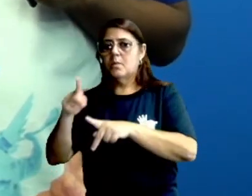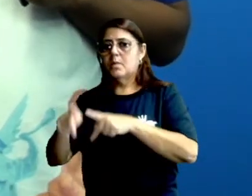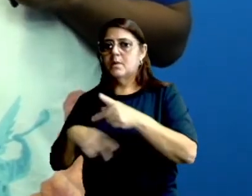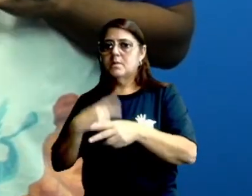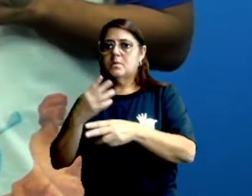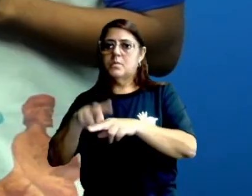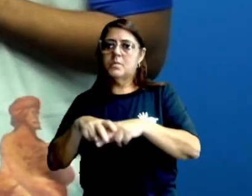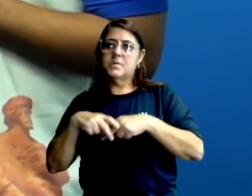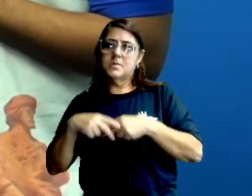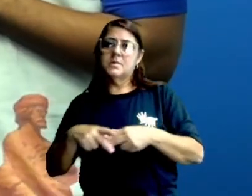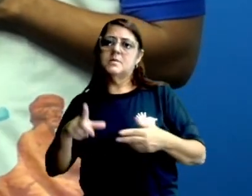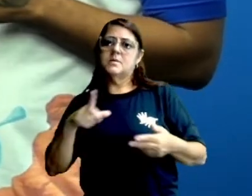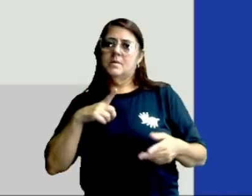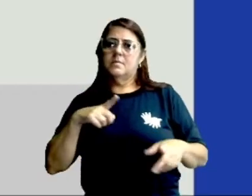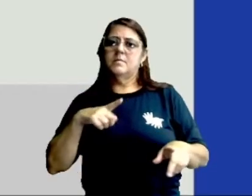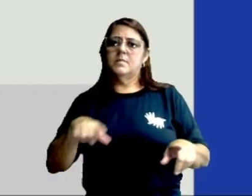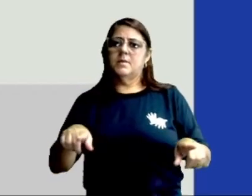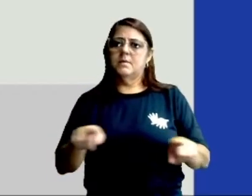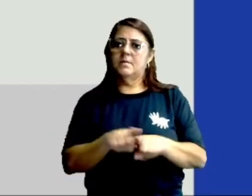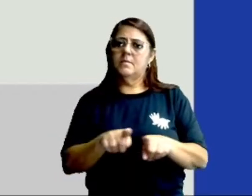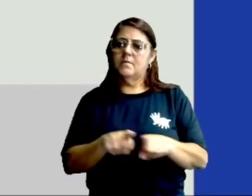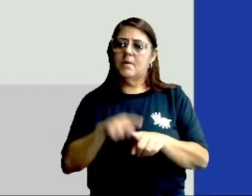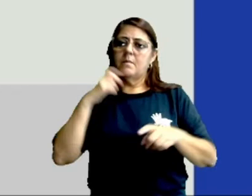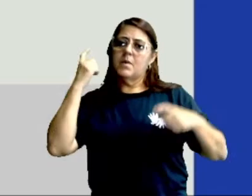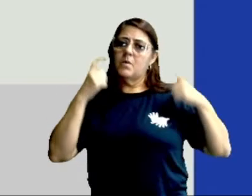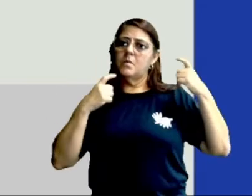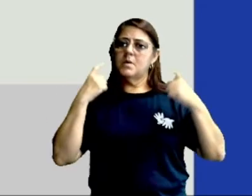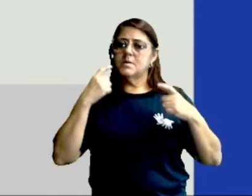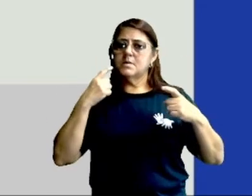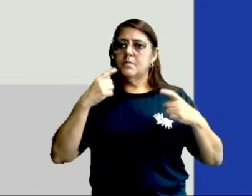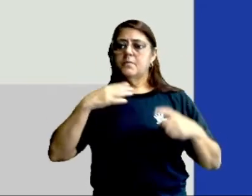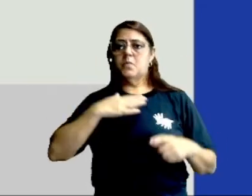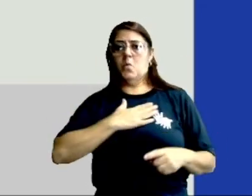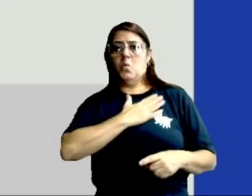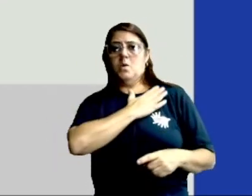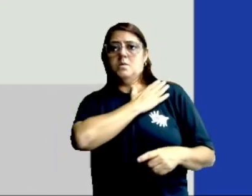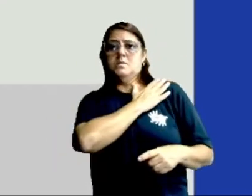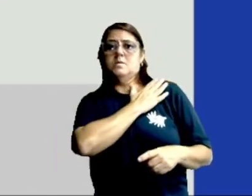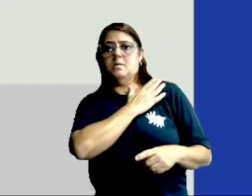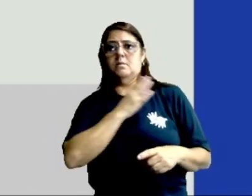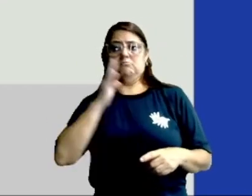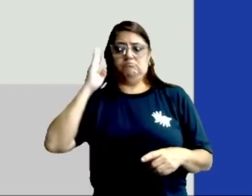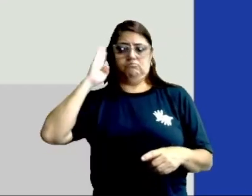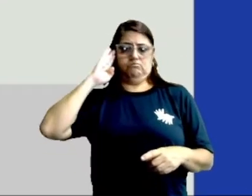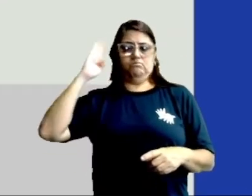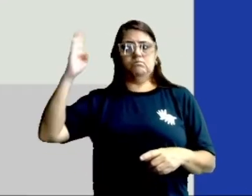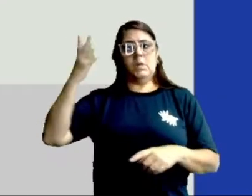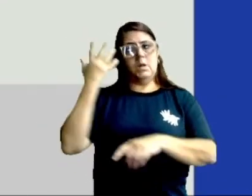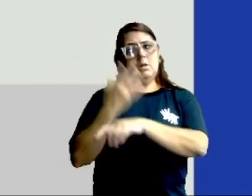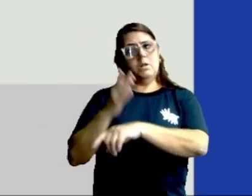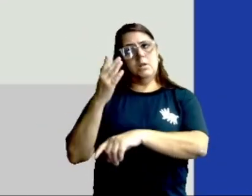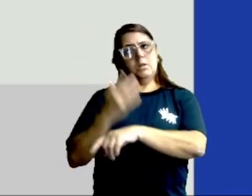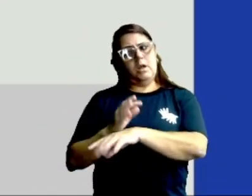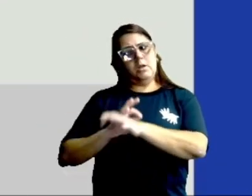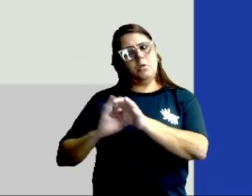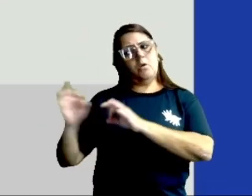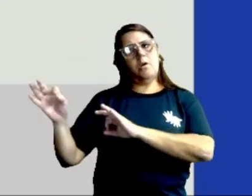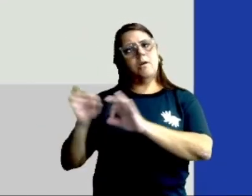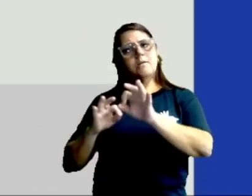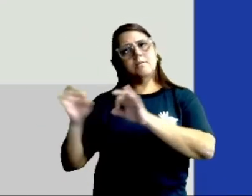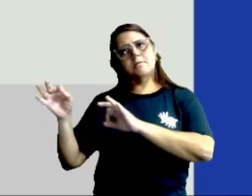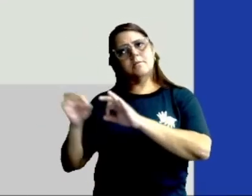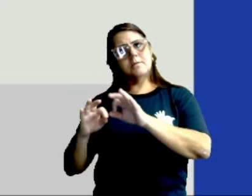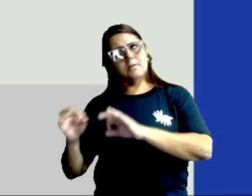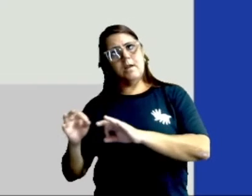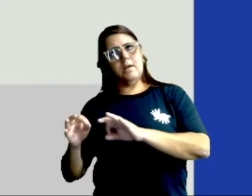isso que também existia aí essa preocupação em migrar. O exército ele era extremamente treinado e organizado